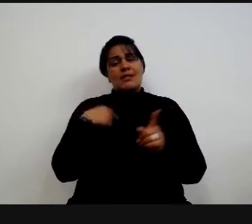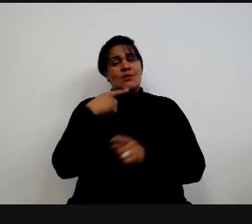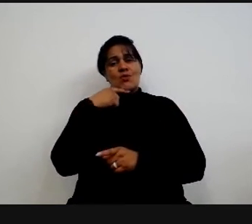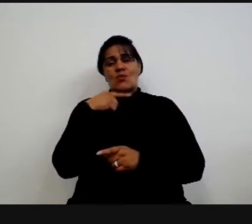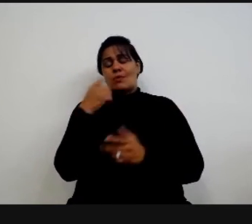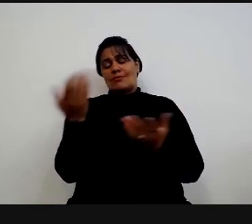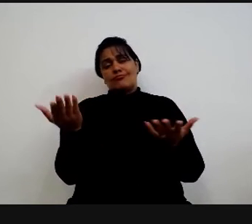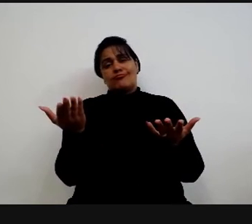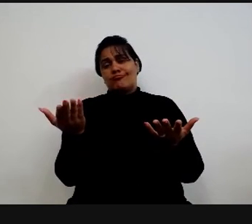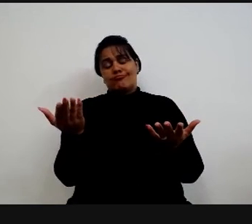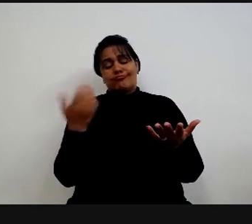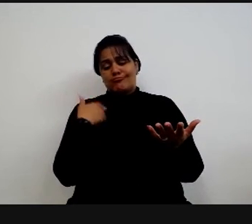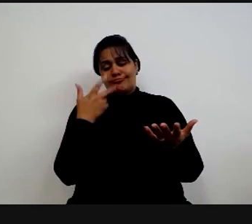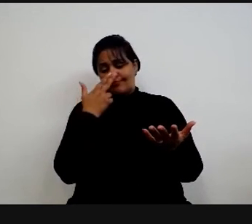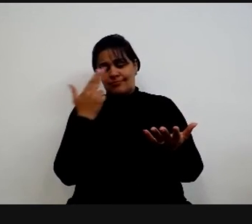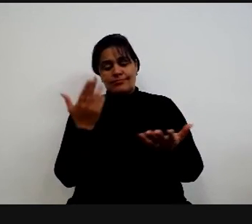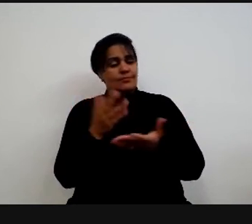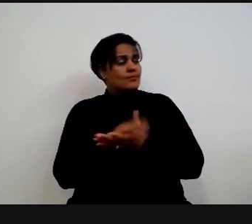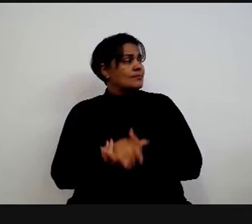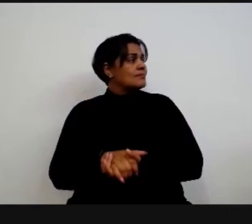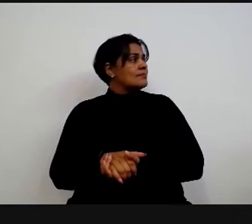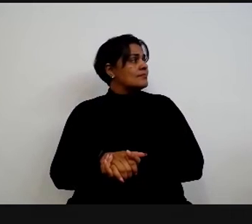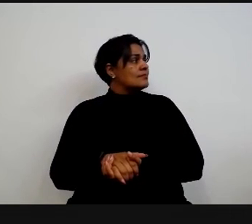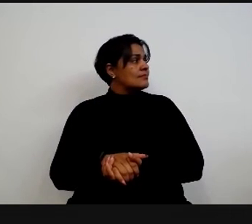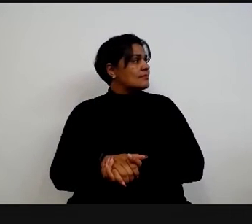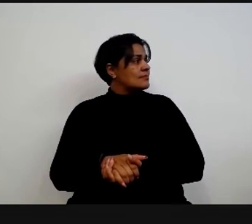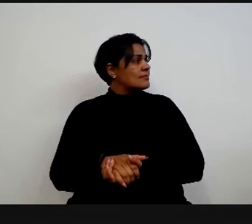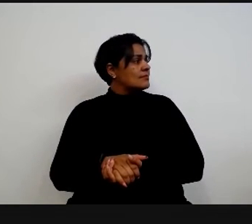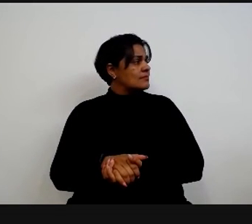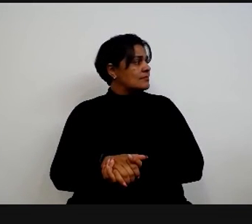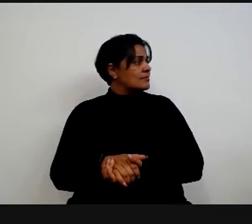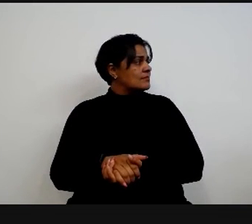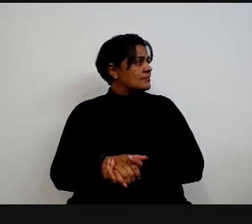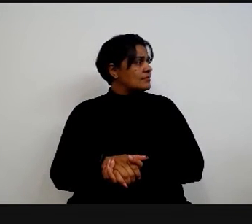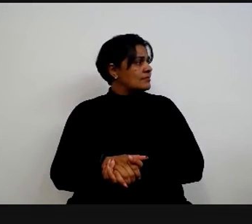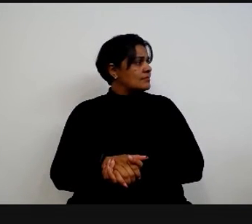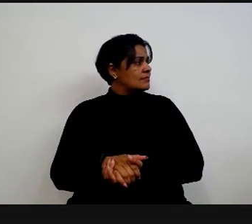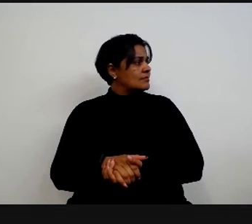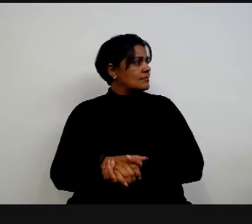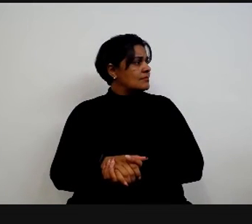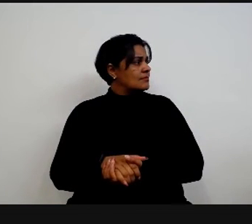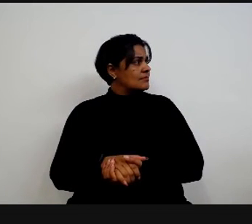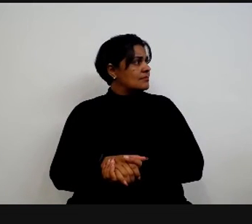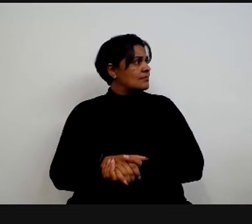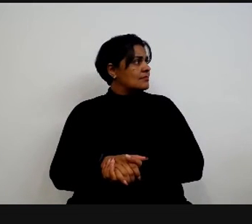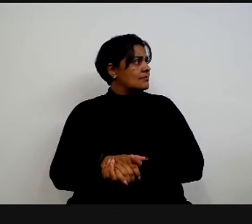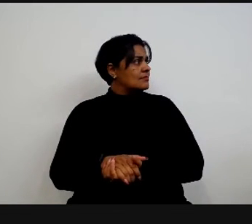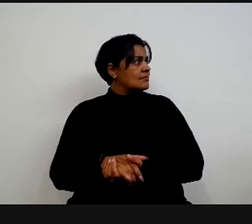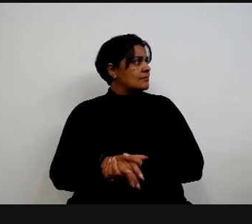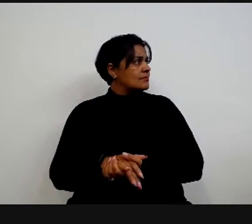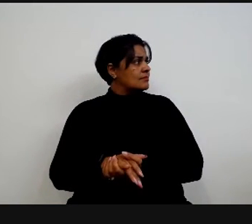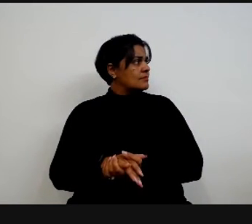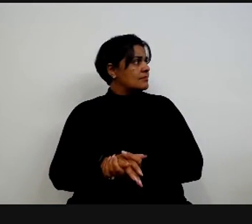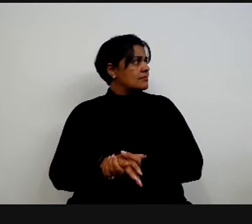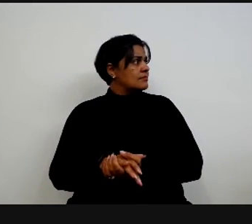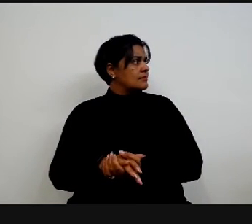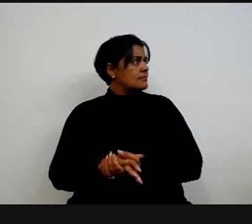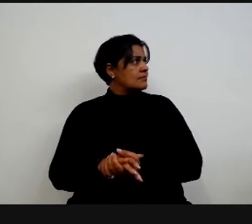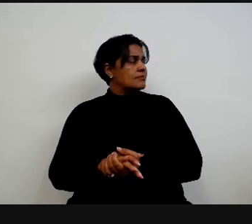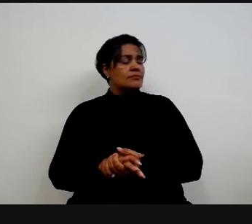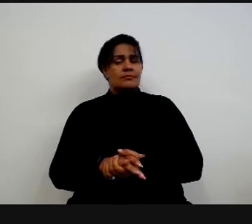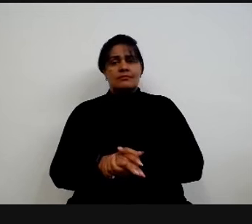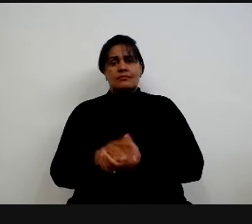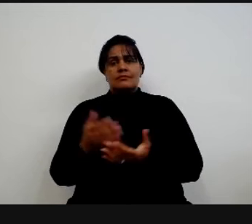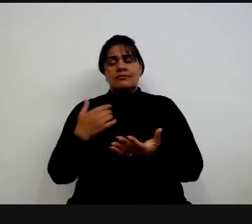Embora tenha, claro, Olha, meu O entendimento... papel deixa eu te... Não, deixa eu te falar. Não, eu ia passar a palavra, mas o